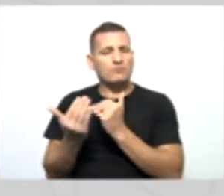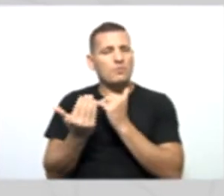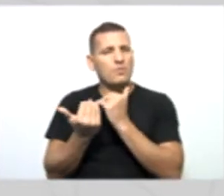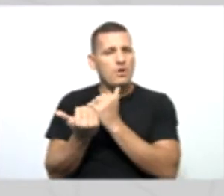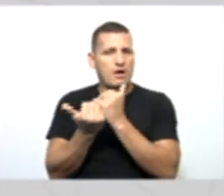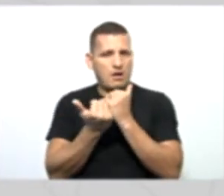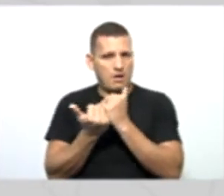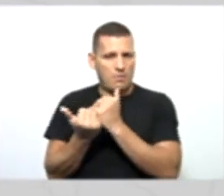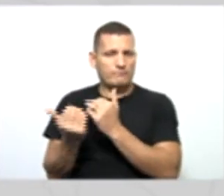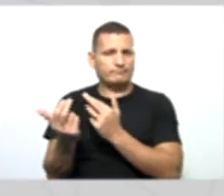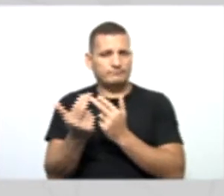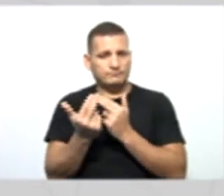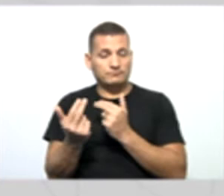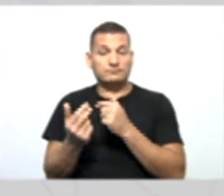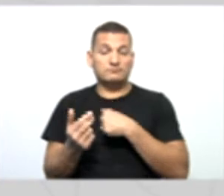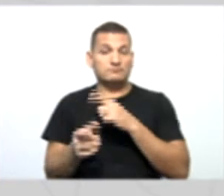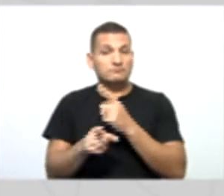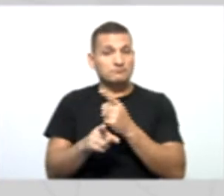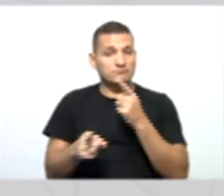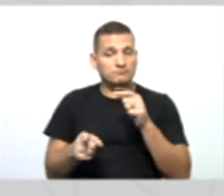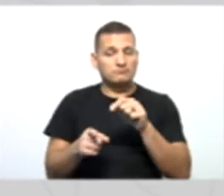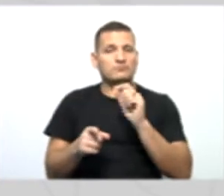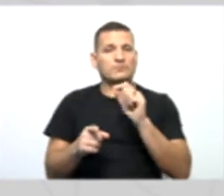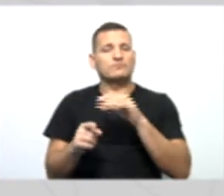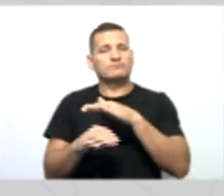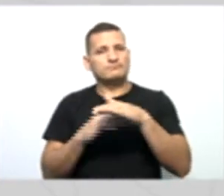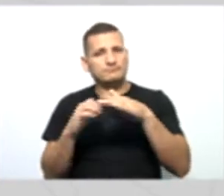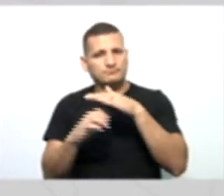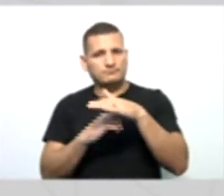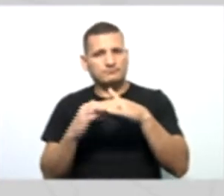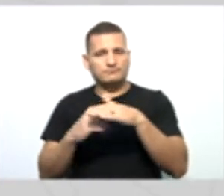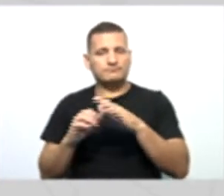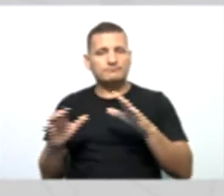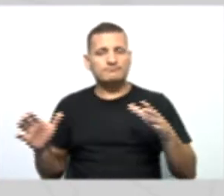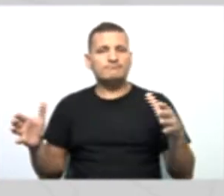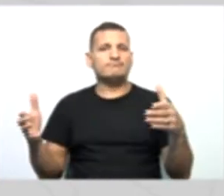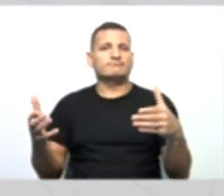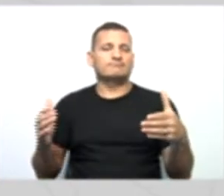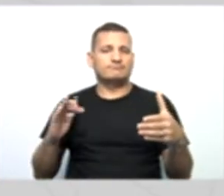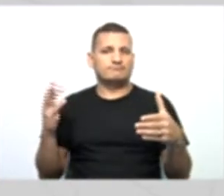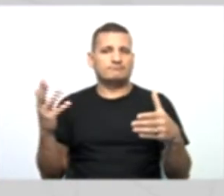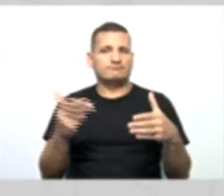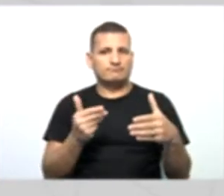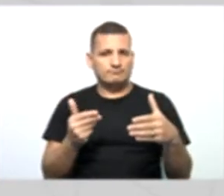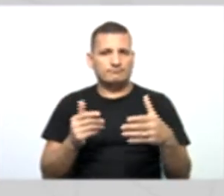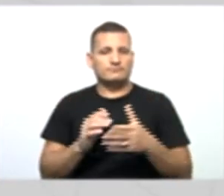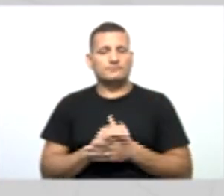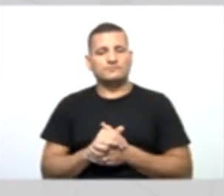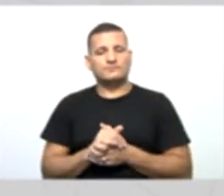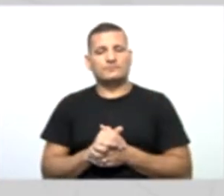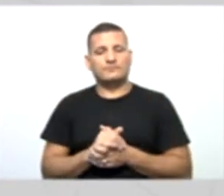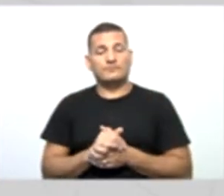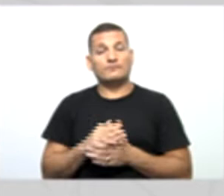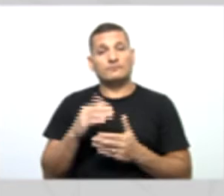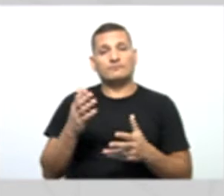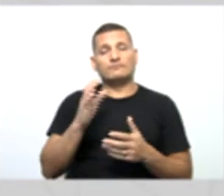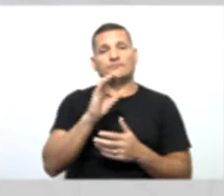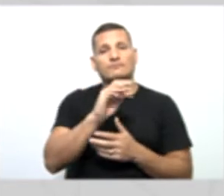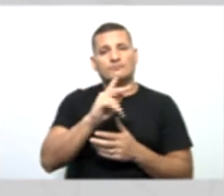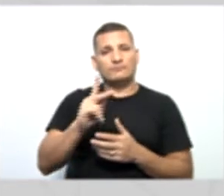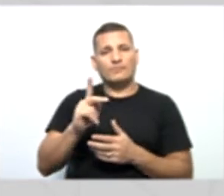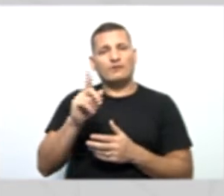isso eu já posso encontrar traços de empreendedorismo coletivo, certo? Então, a cooperativa